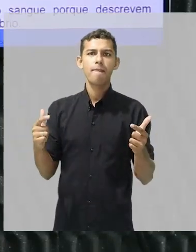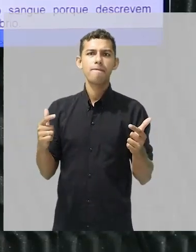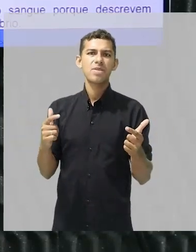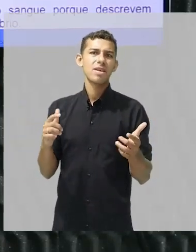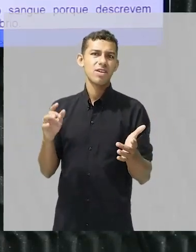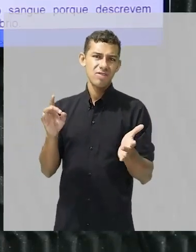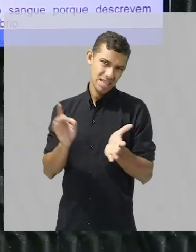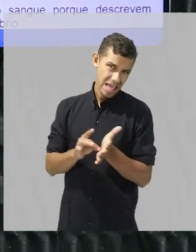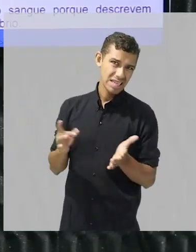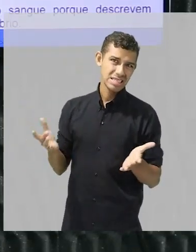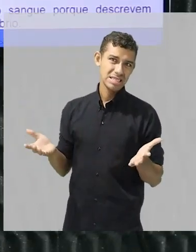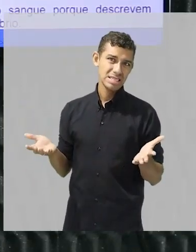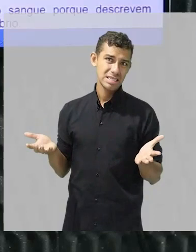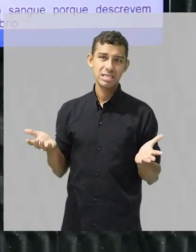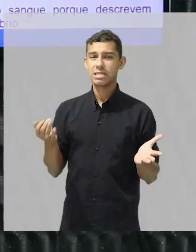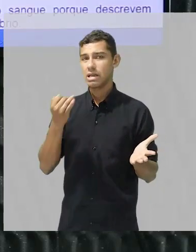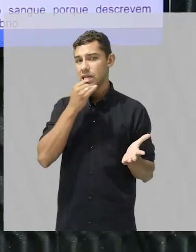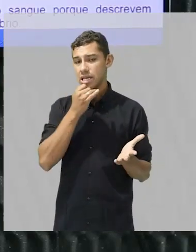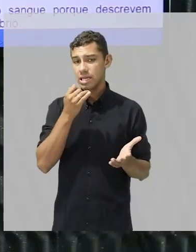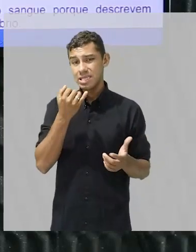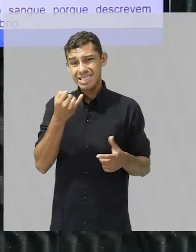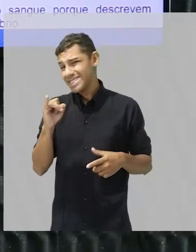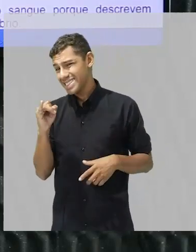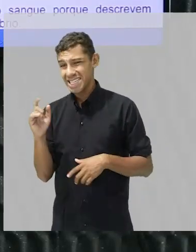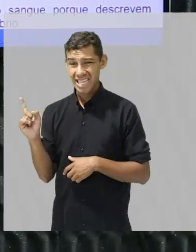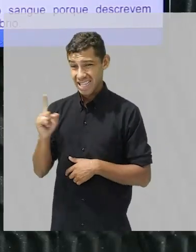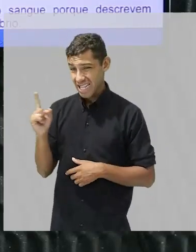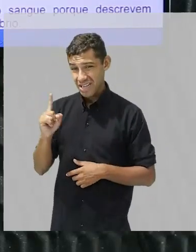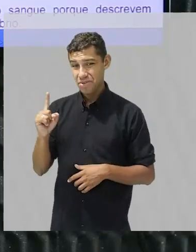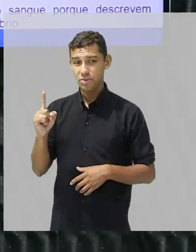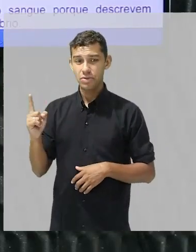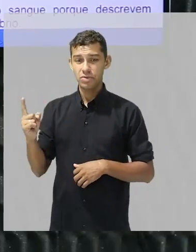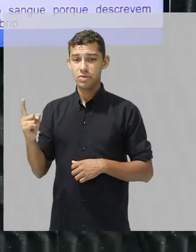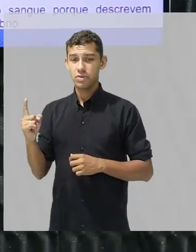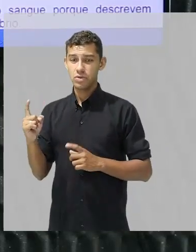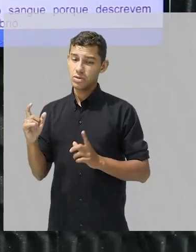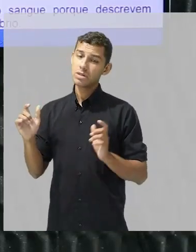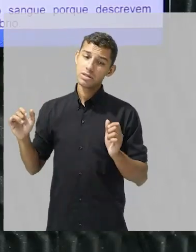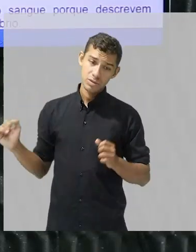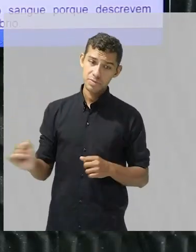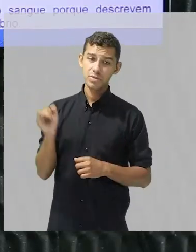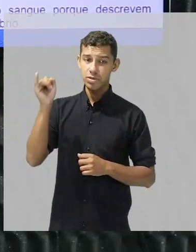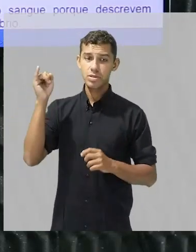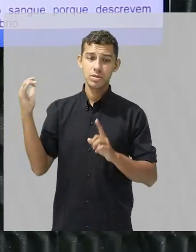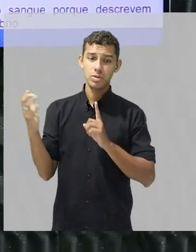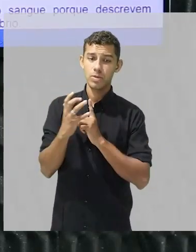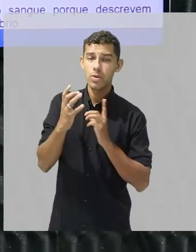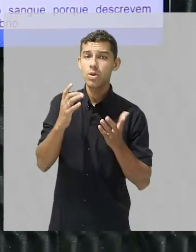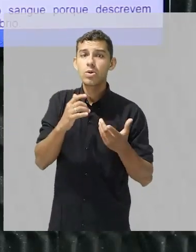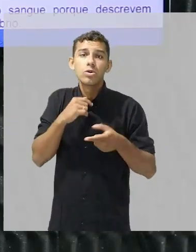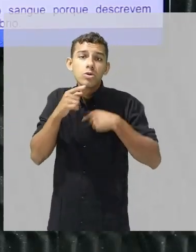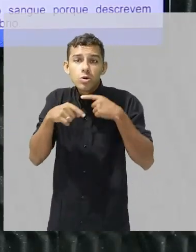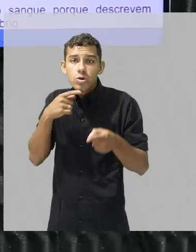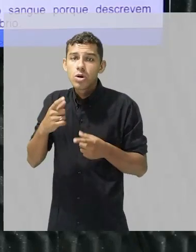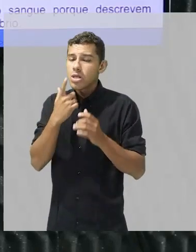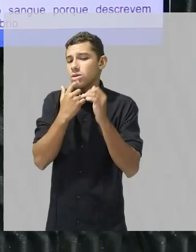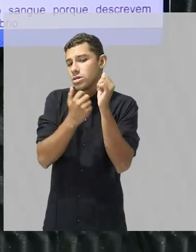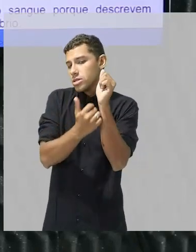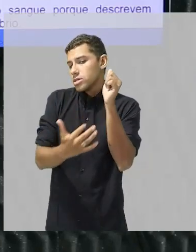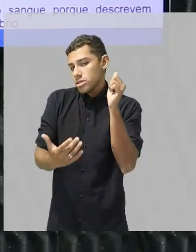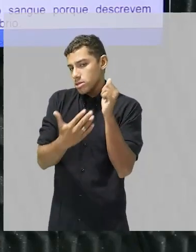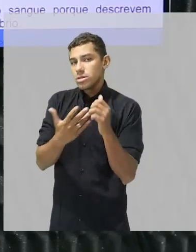que ela não exerce? Ora, se ela não exercesse, consequentemente, o sangue,